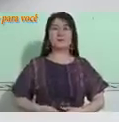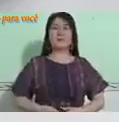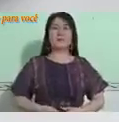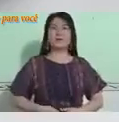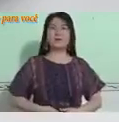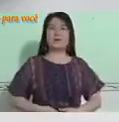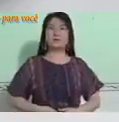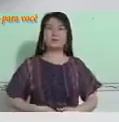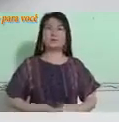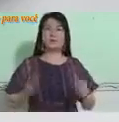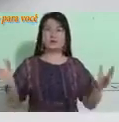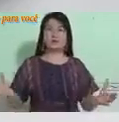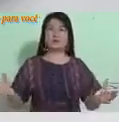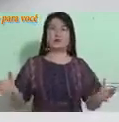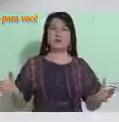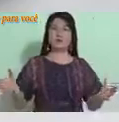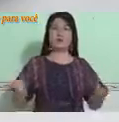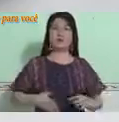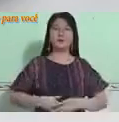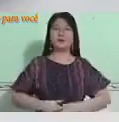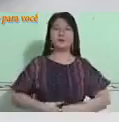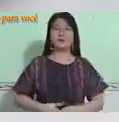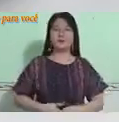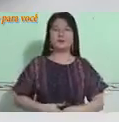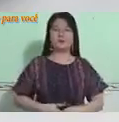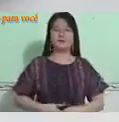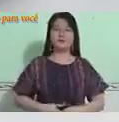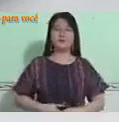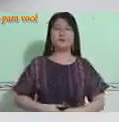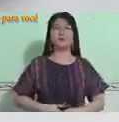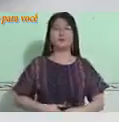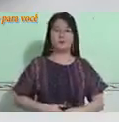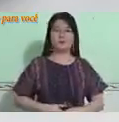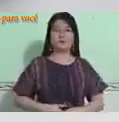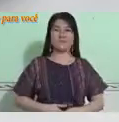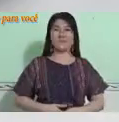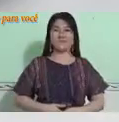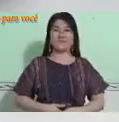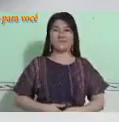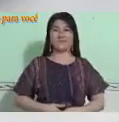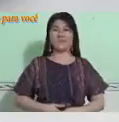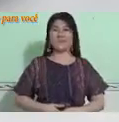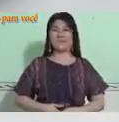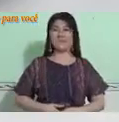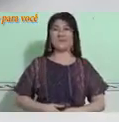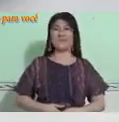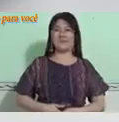o caso da intubação, que precisa de ventilação mecânica, também chamada de respiração por